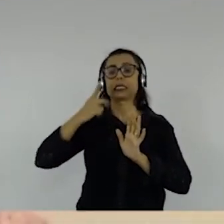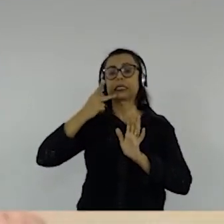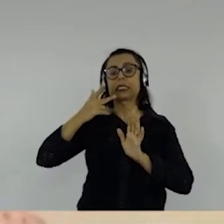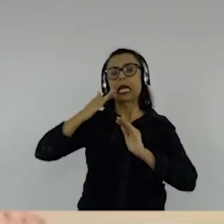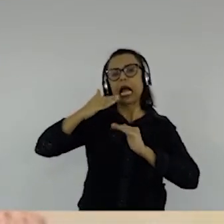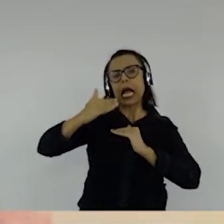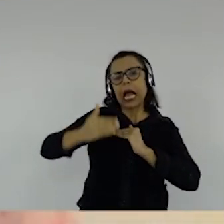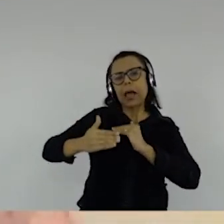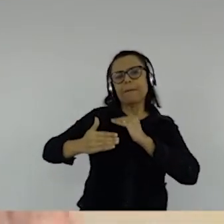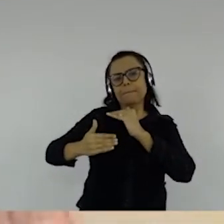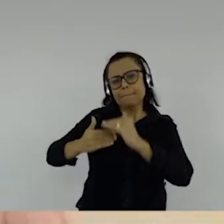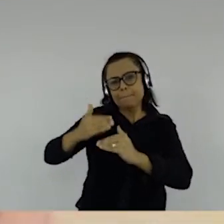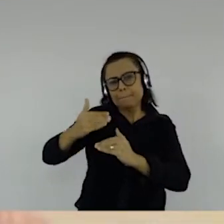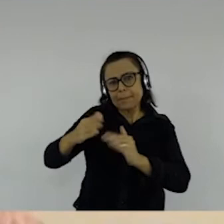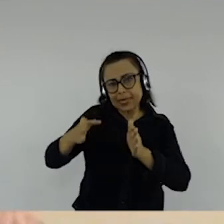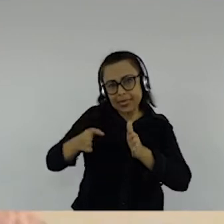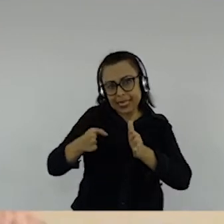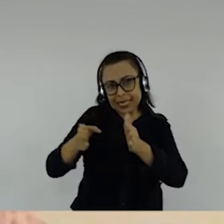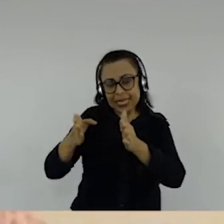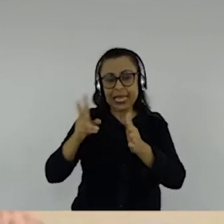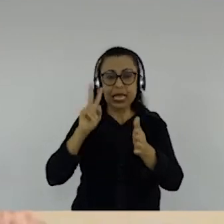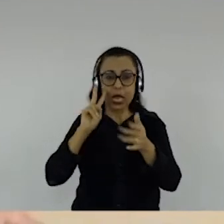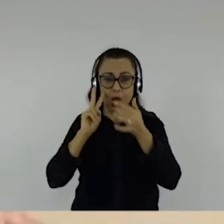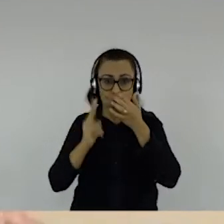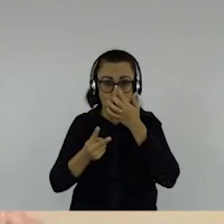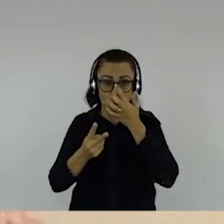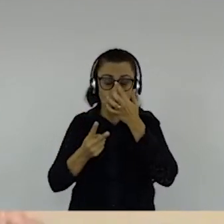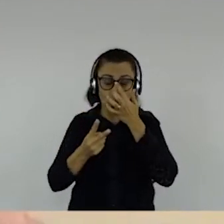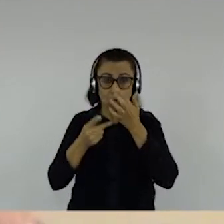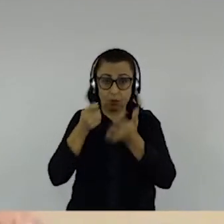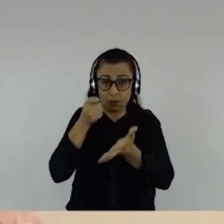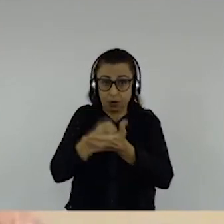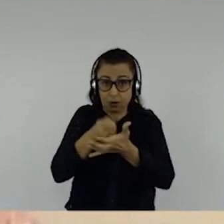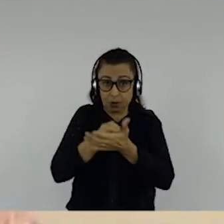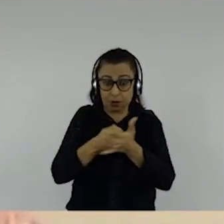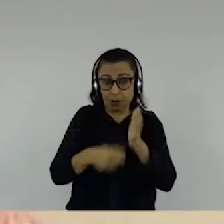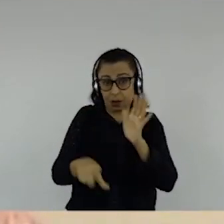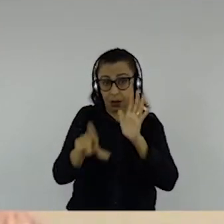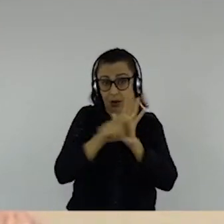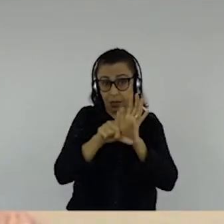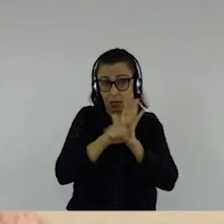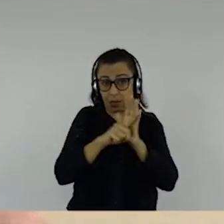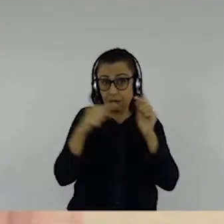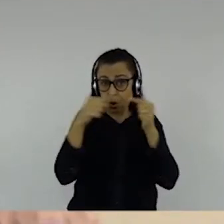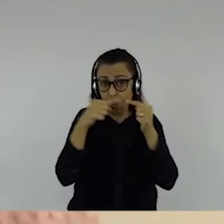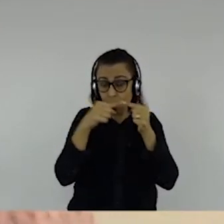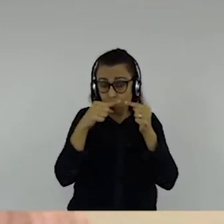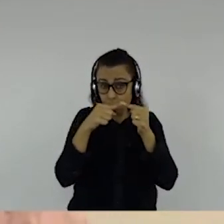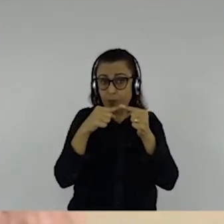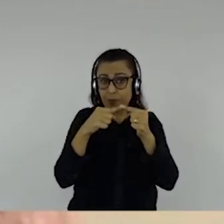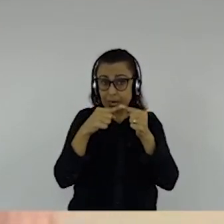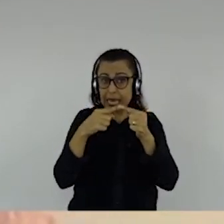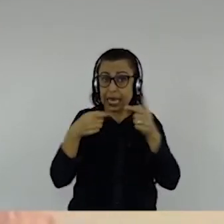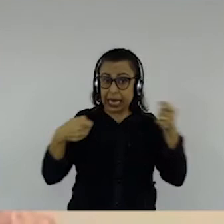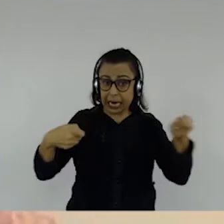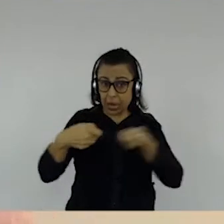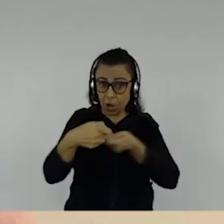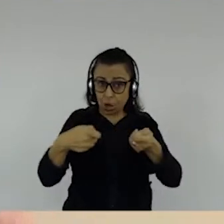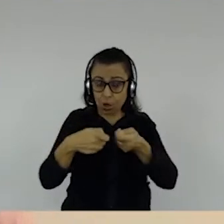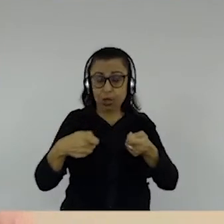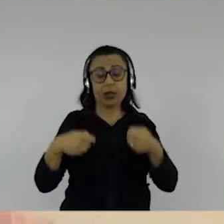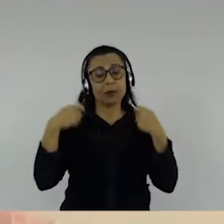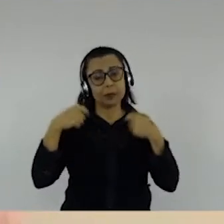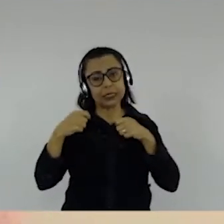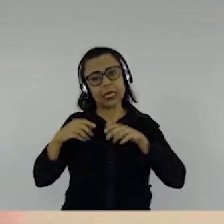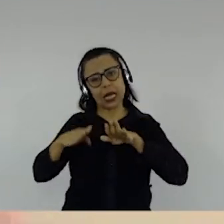um pouco nessa trilha de reconhecimento de um dever legal de renegociar, deveríamos caminhar